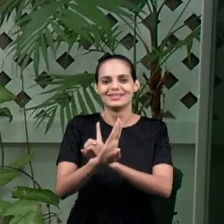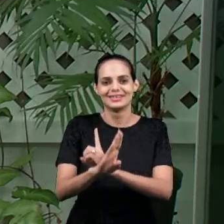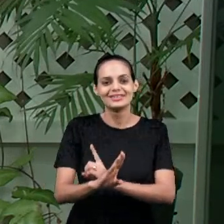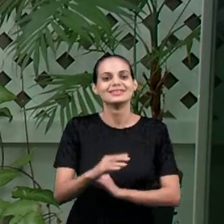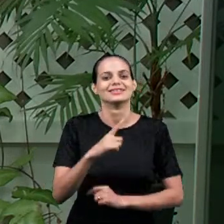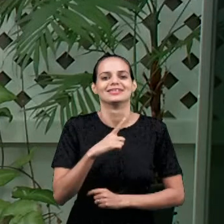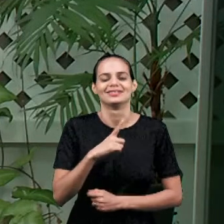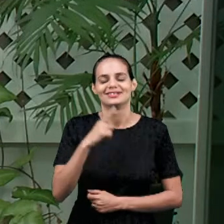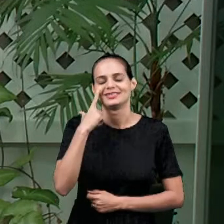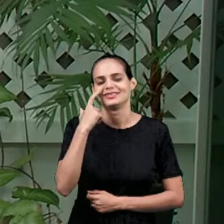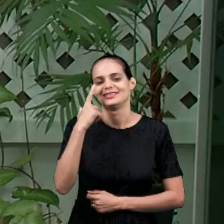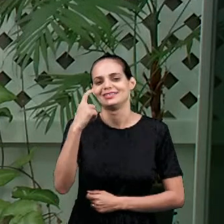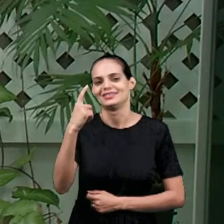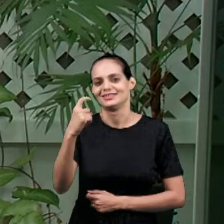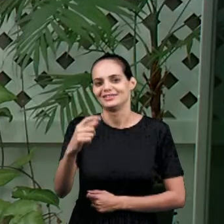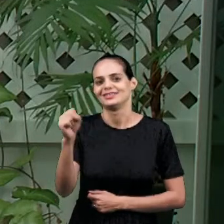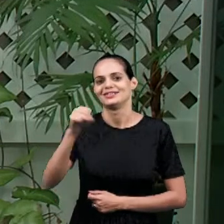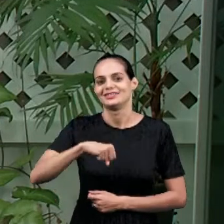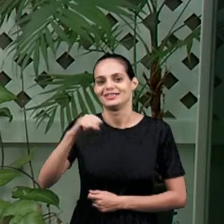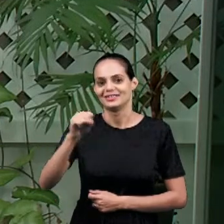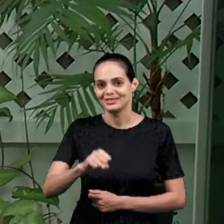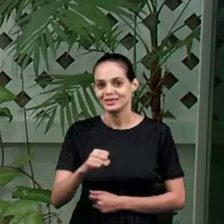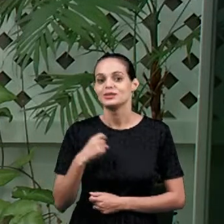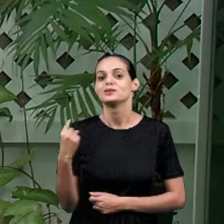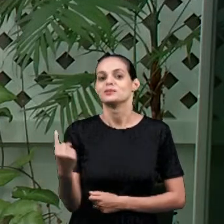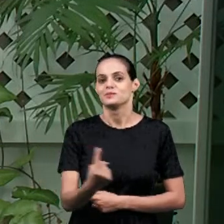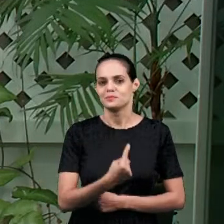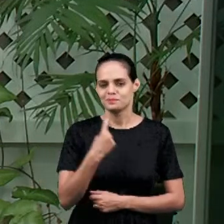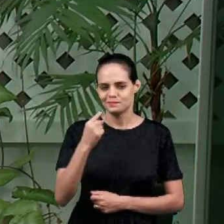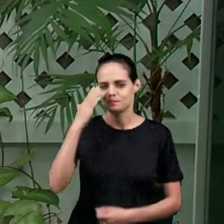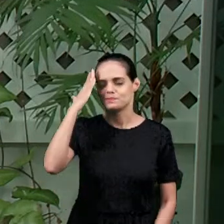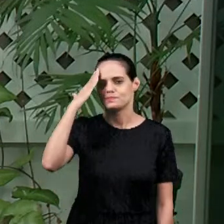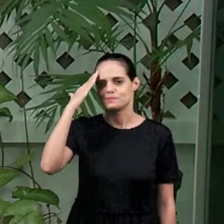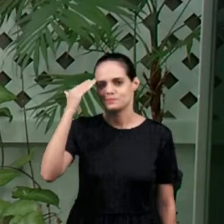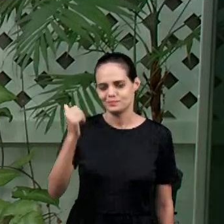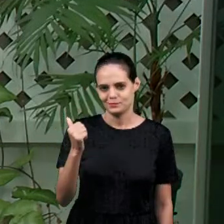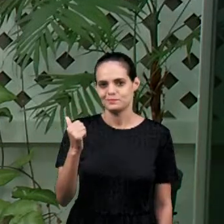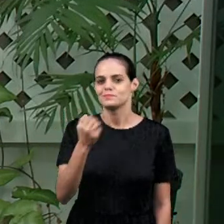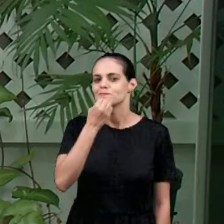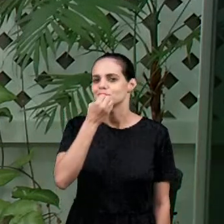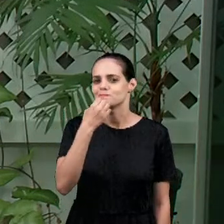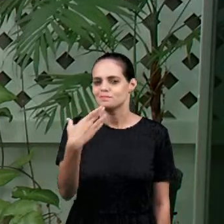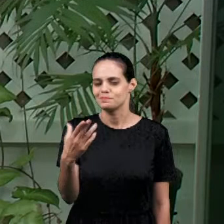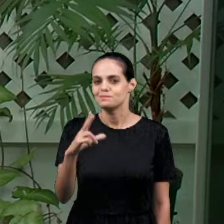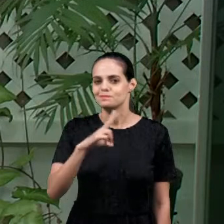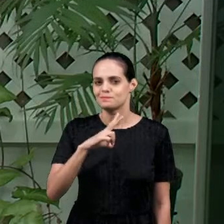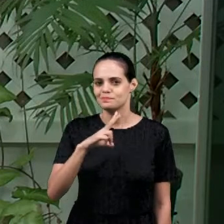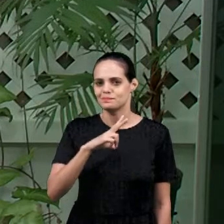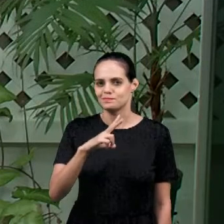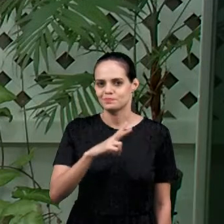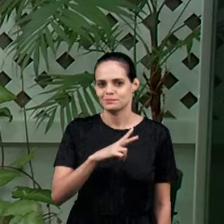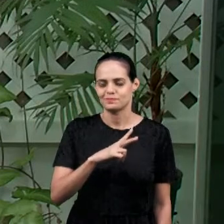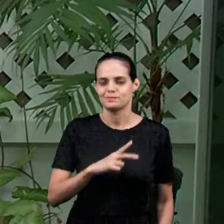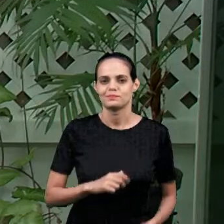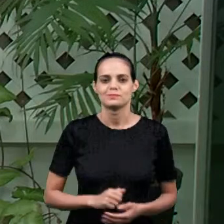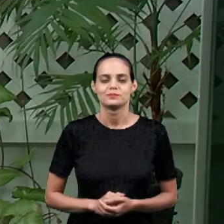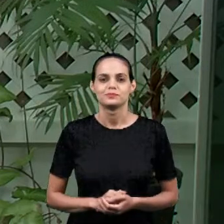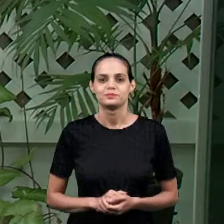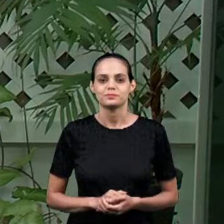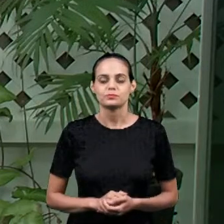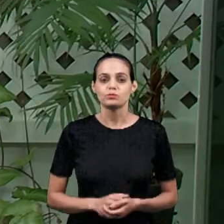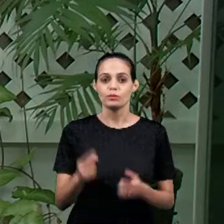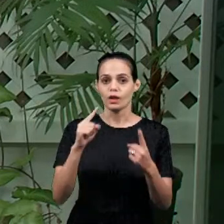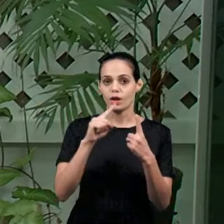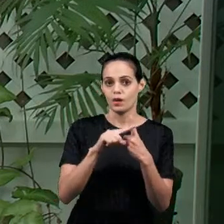muito grande e nós sabemos que isso aí é o benefício pessoal. Uma coisa é você pregar.